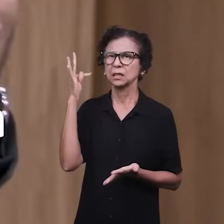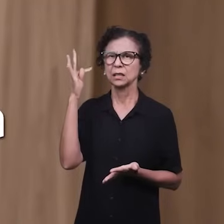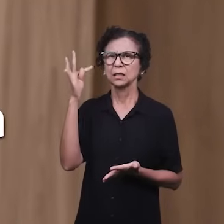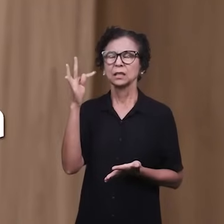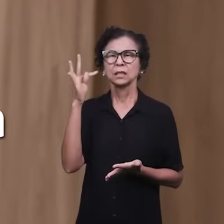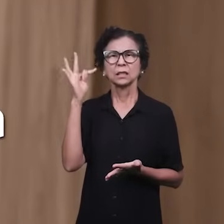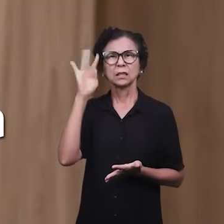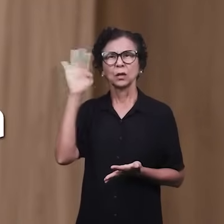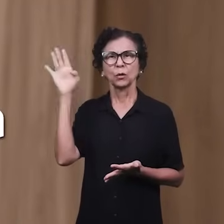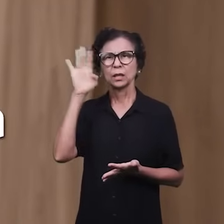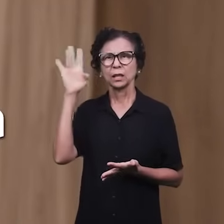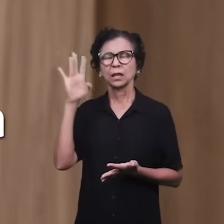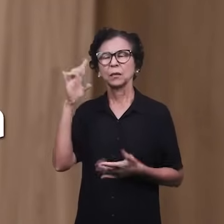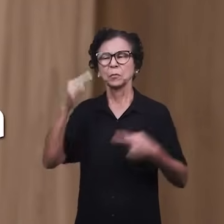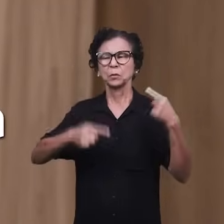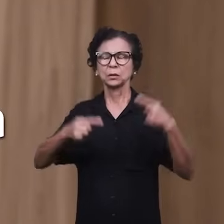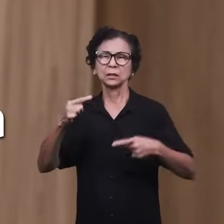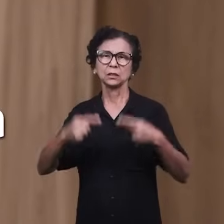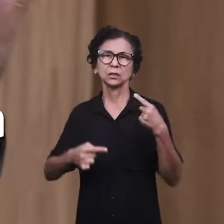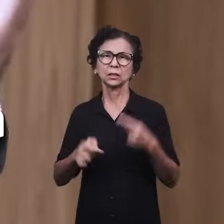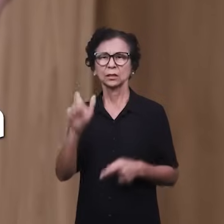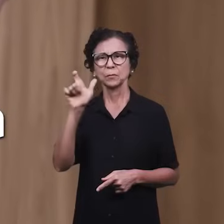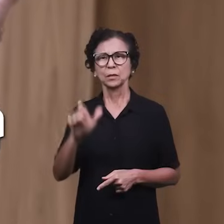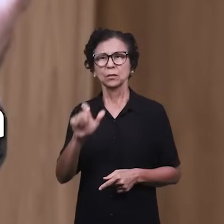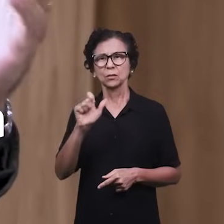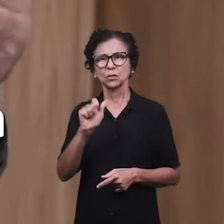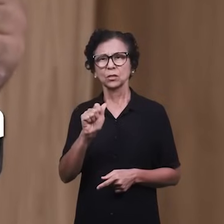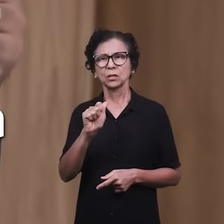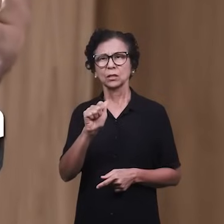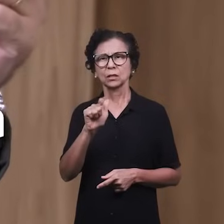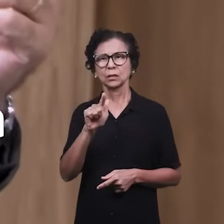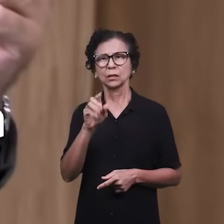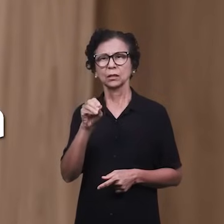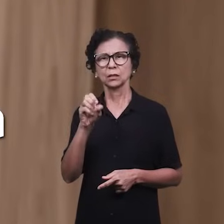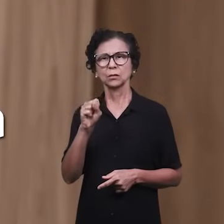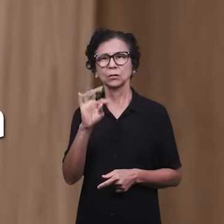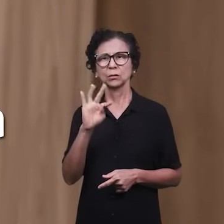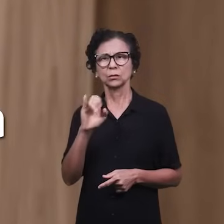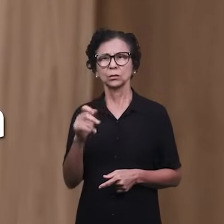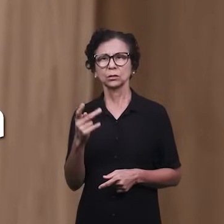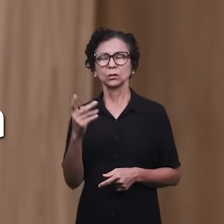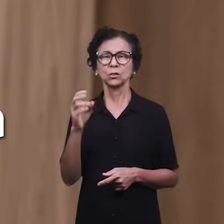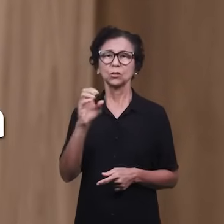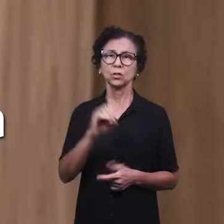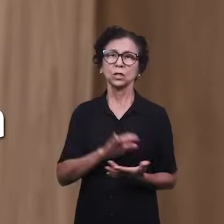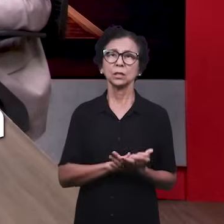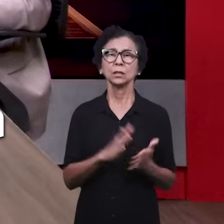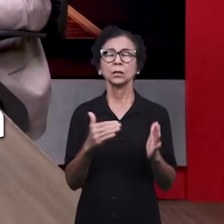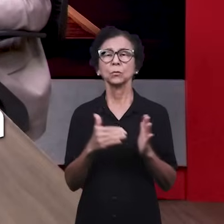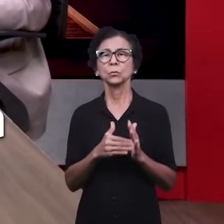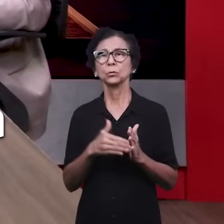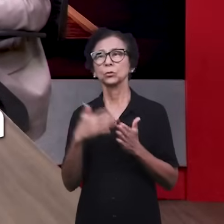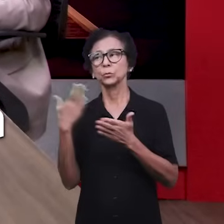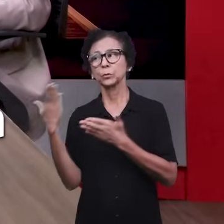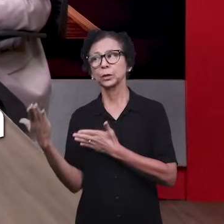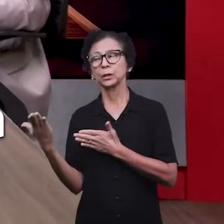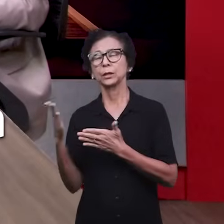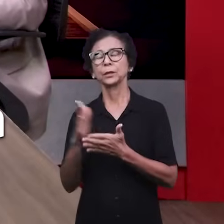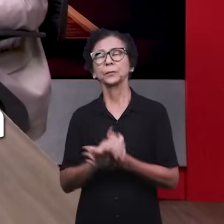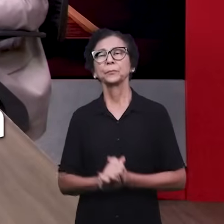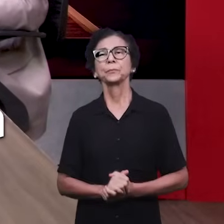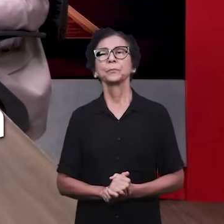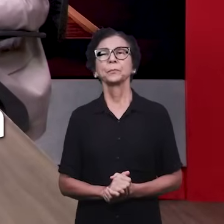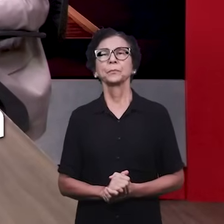né, Agostinho, por causa disso. Depois, entrando numa última figura ali, né, que é a filosofia medieval,